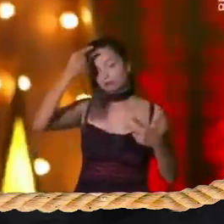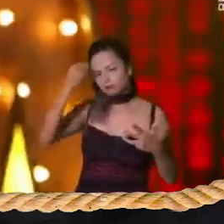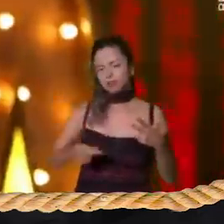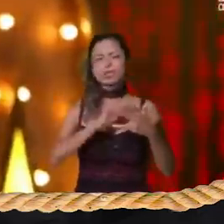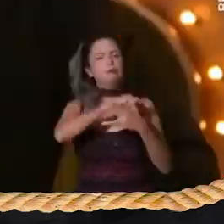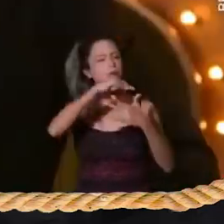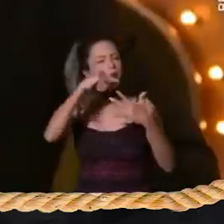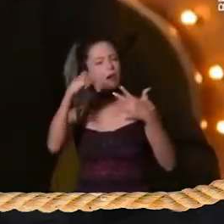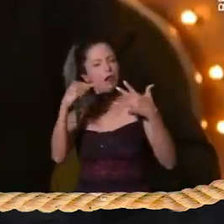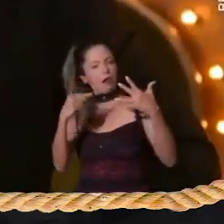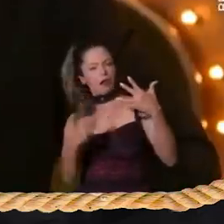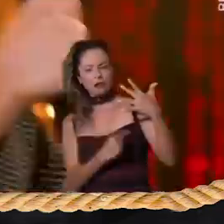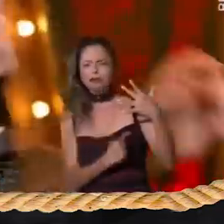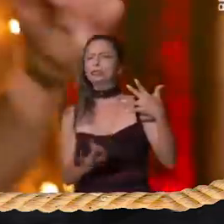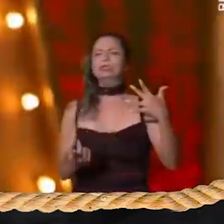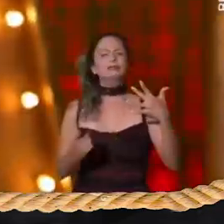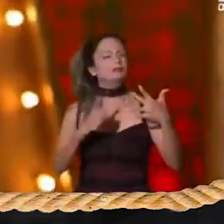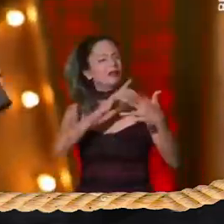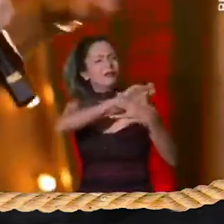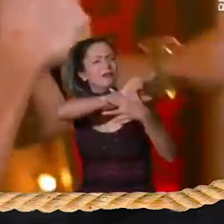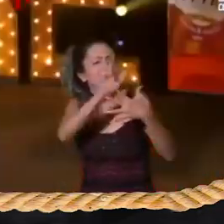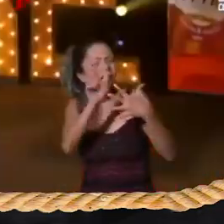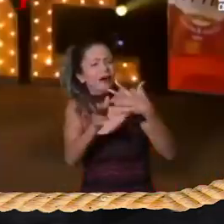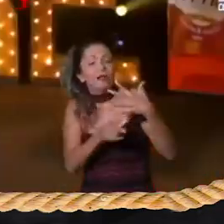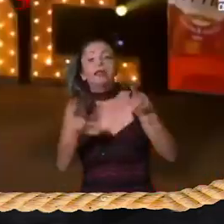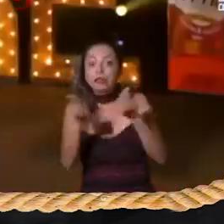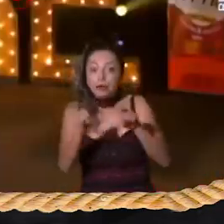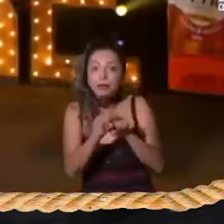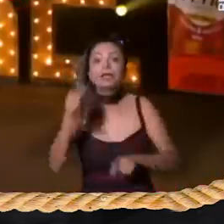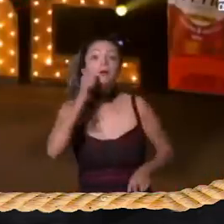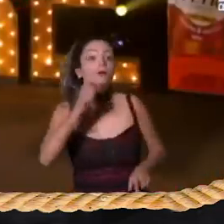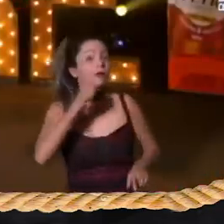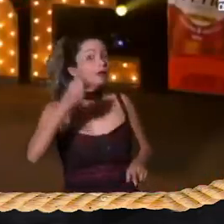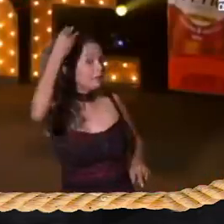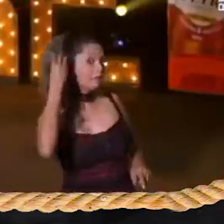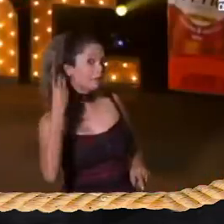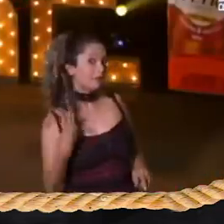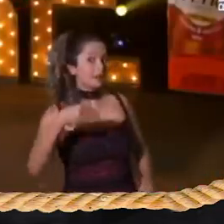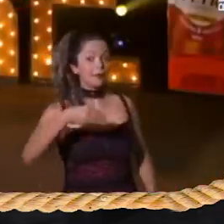Rick Renner. A Marília Mendonça.